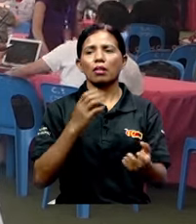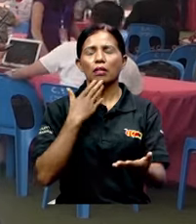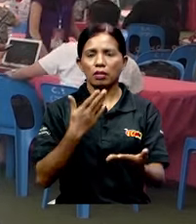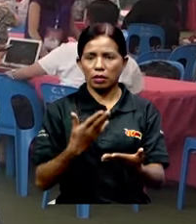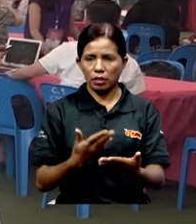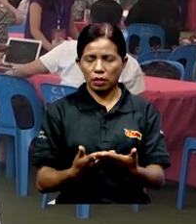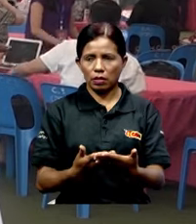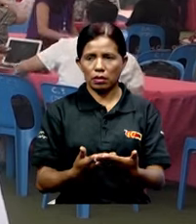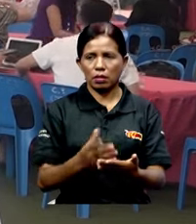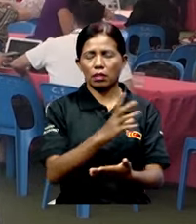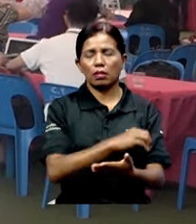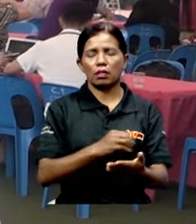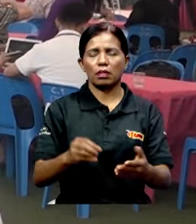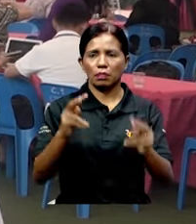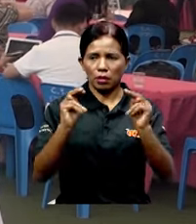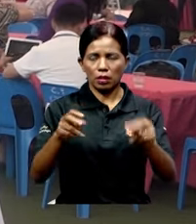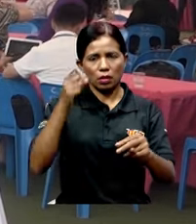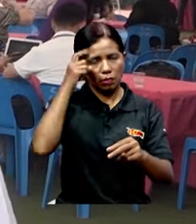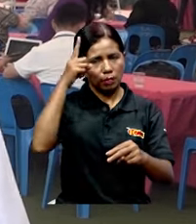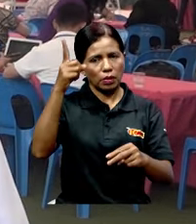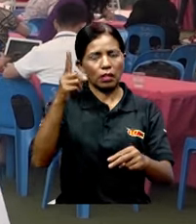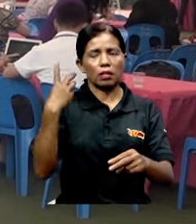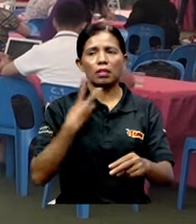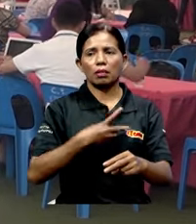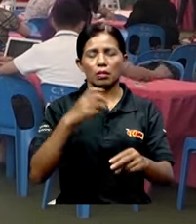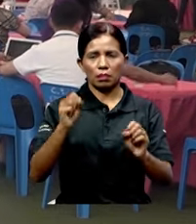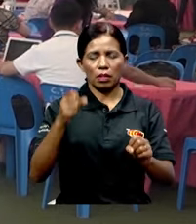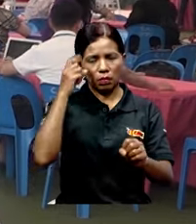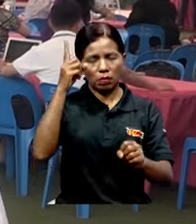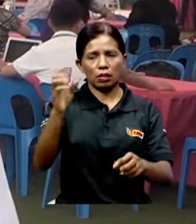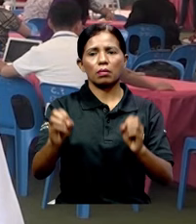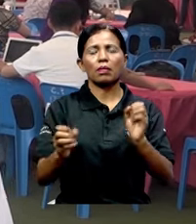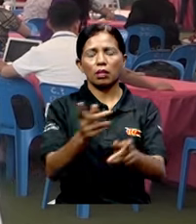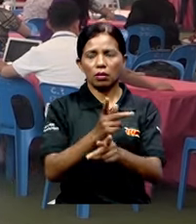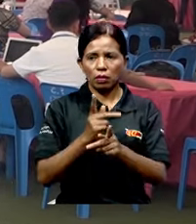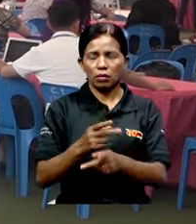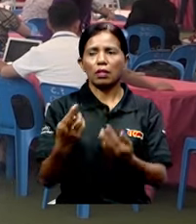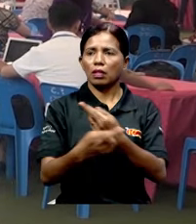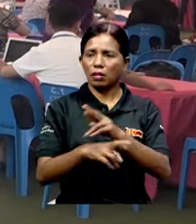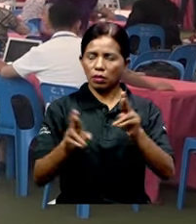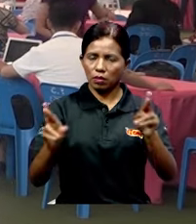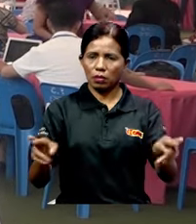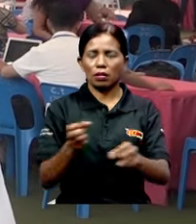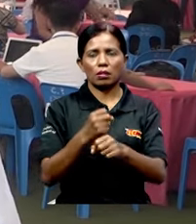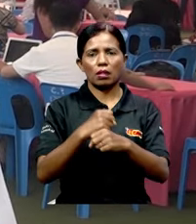sido necessário, compreendemos e estou seguro que os resultados vão